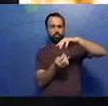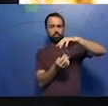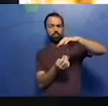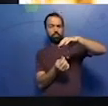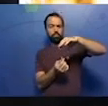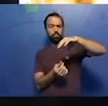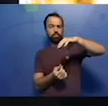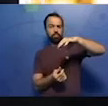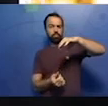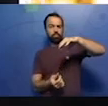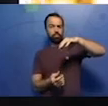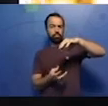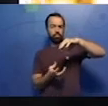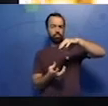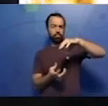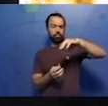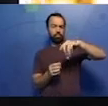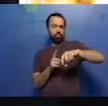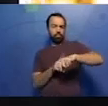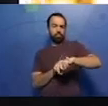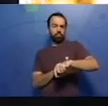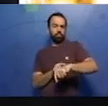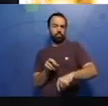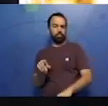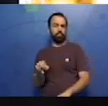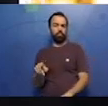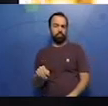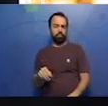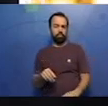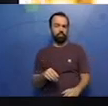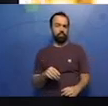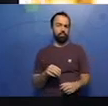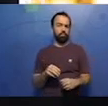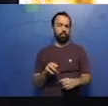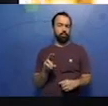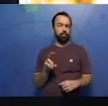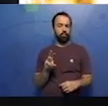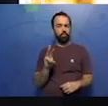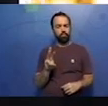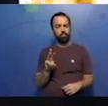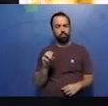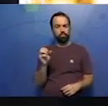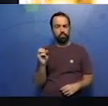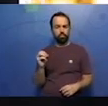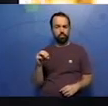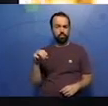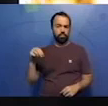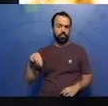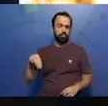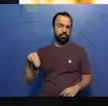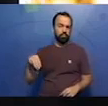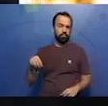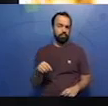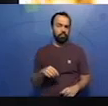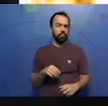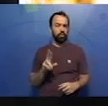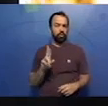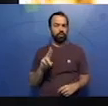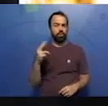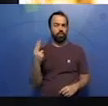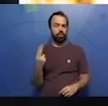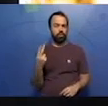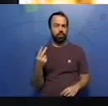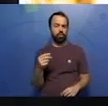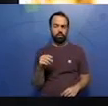em um intervalo regular de tempo, ou 30 minutos, 1 hora e 2 horas. Então, como ele funciona?